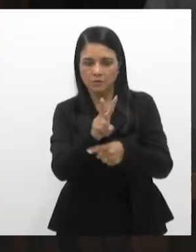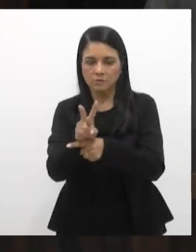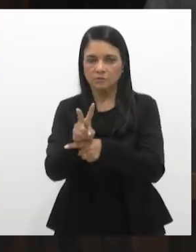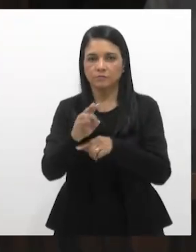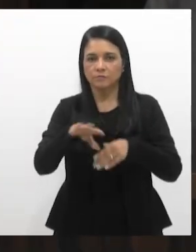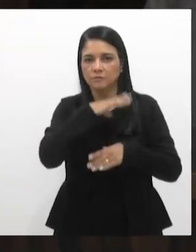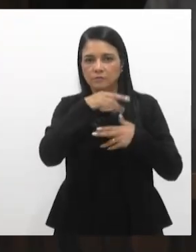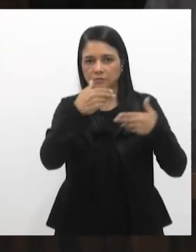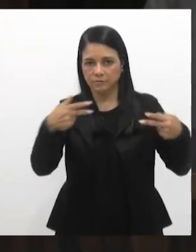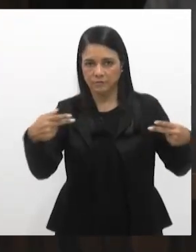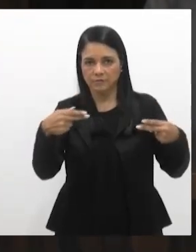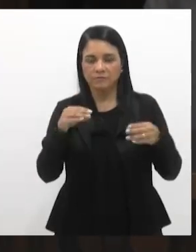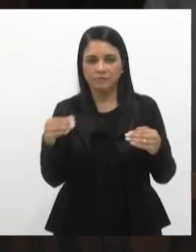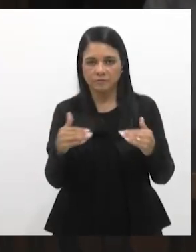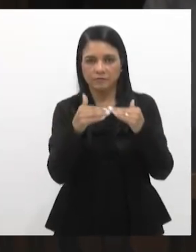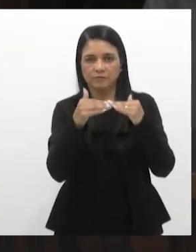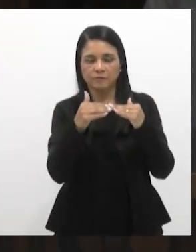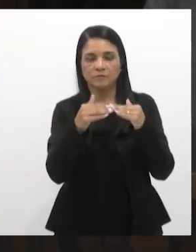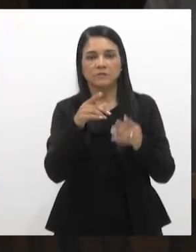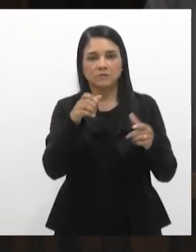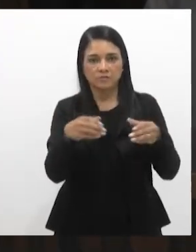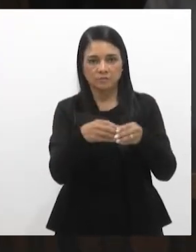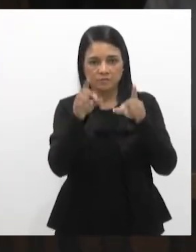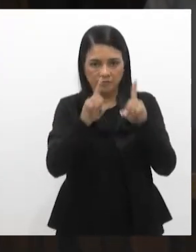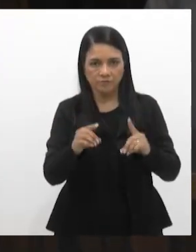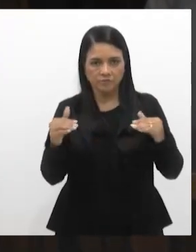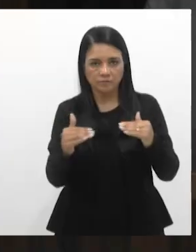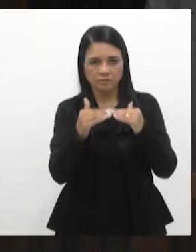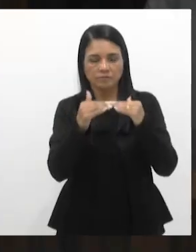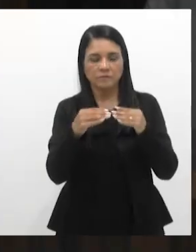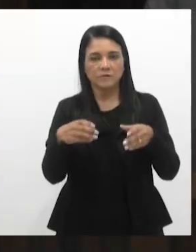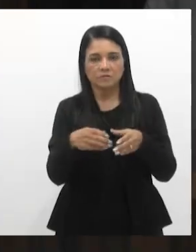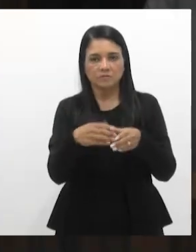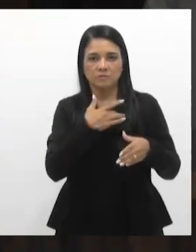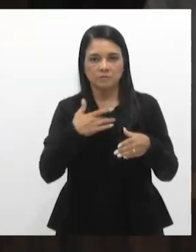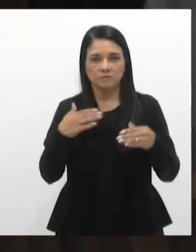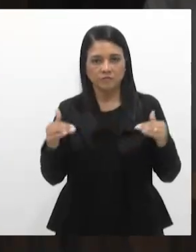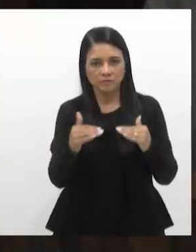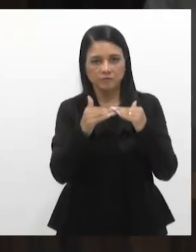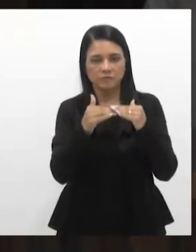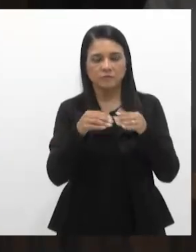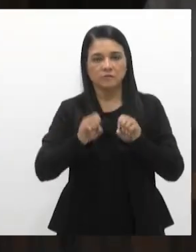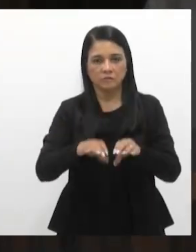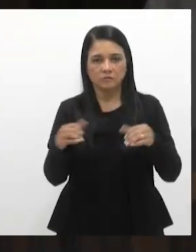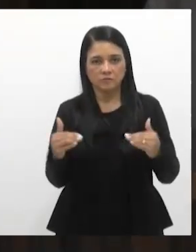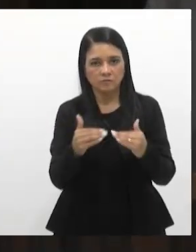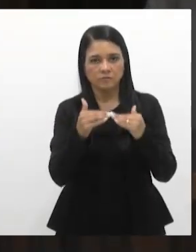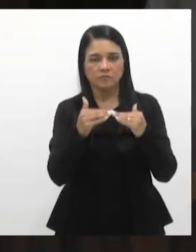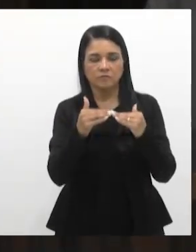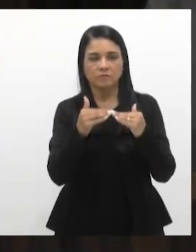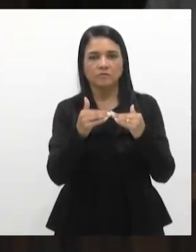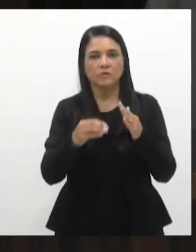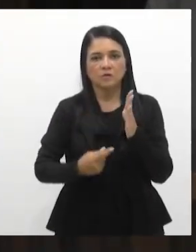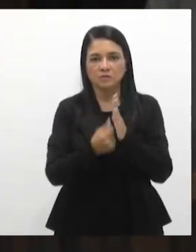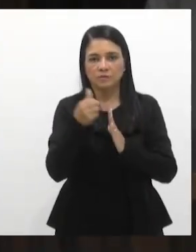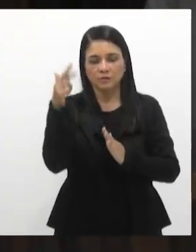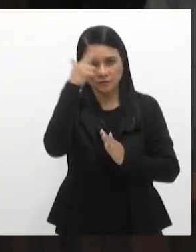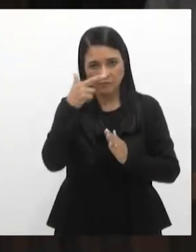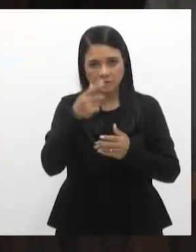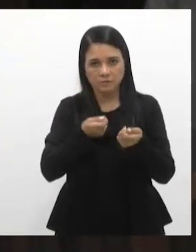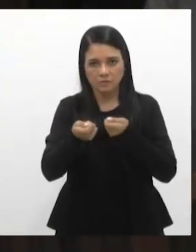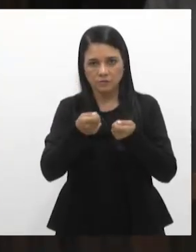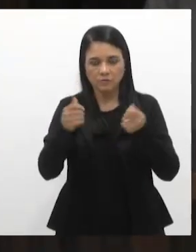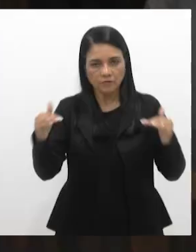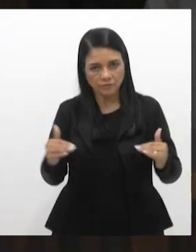animais, favorável. Da pessoa com deficiência, favorável. De saúde, favorável. De educação, favorável. Do orçamento, finanças,